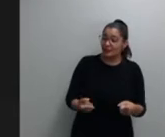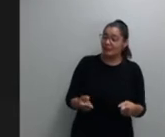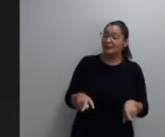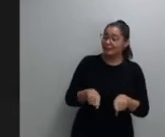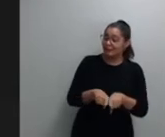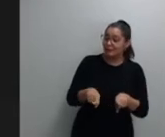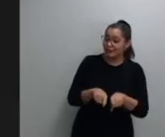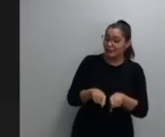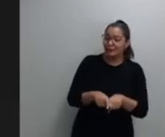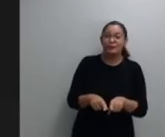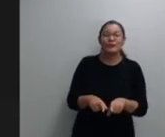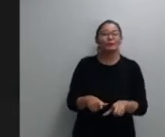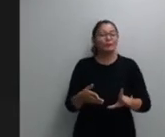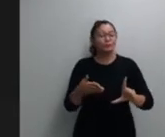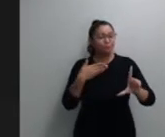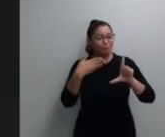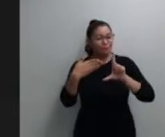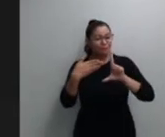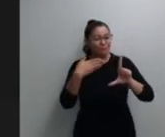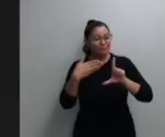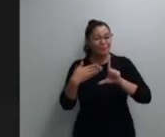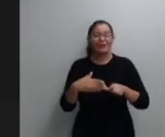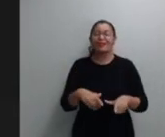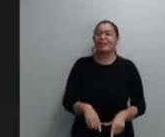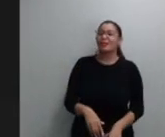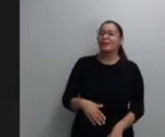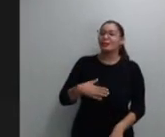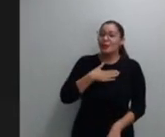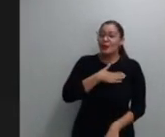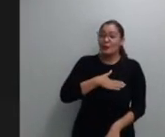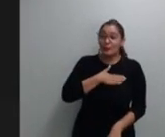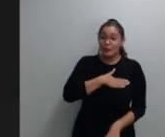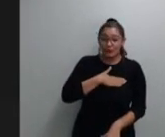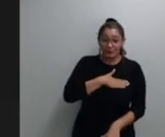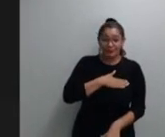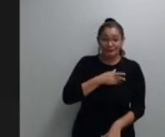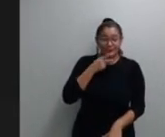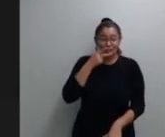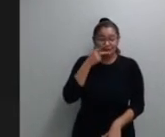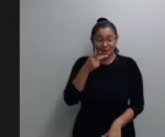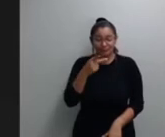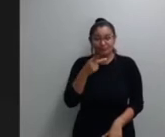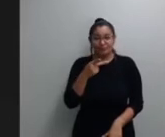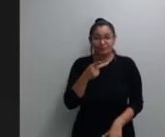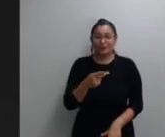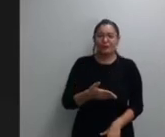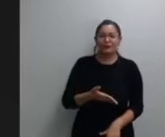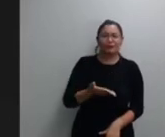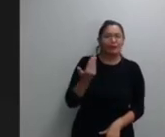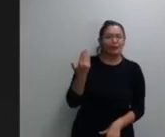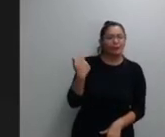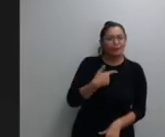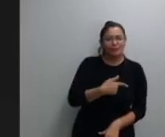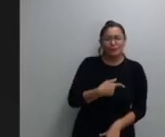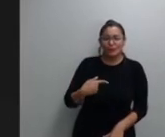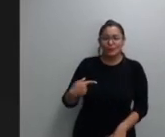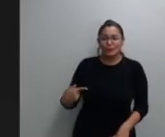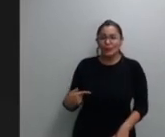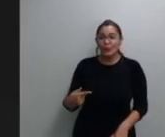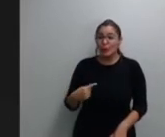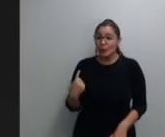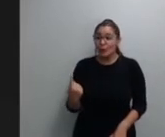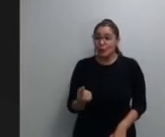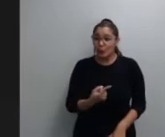assistindo. Eu gostaria de fazer um registro que, na semana passada, o nosso ministro Benedito